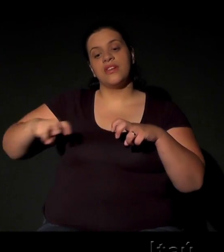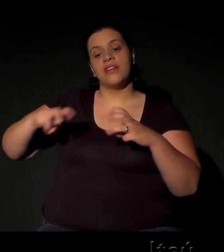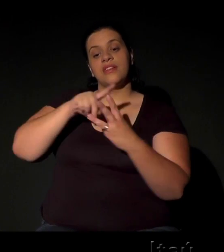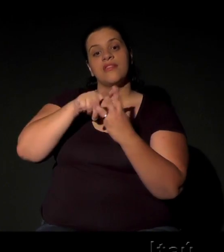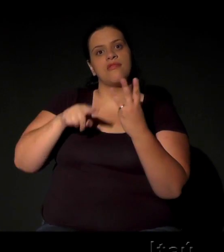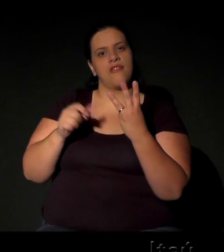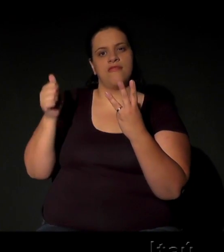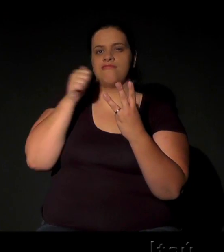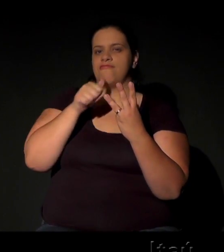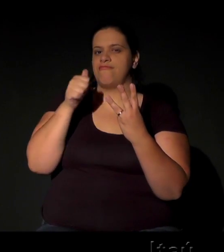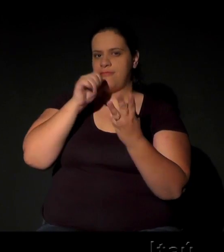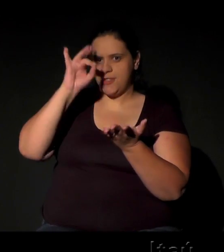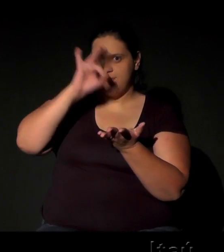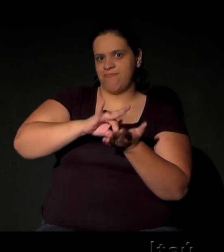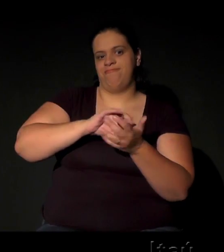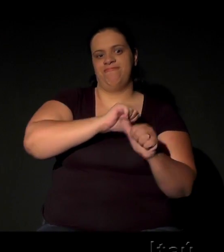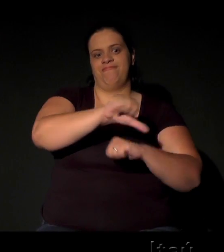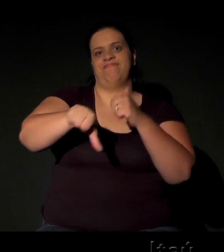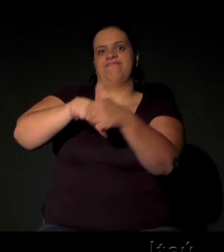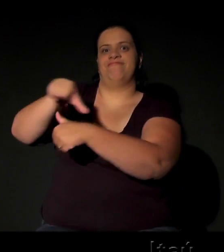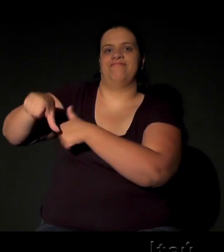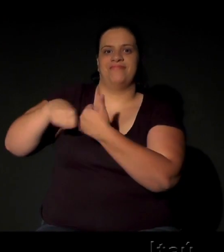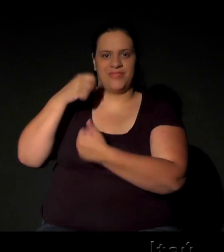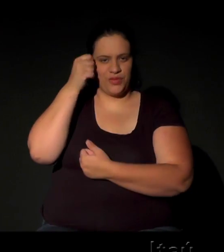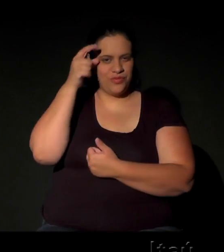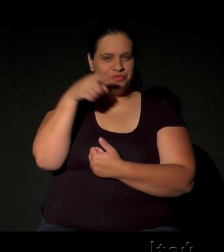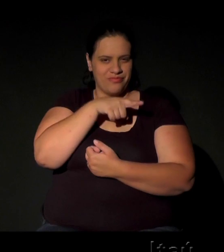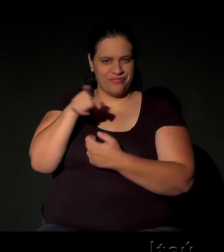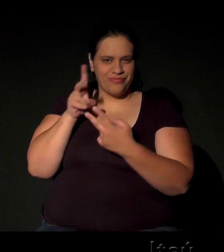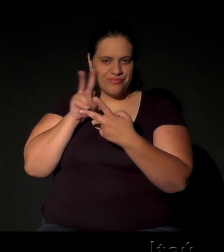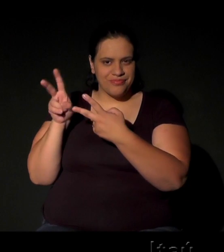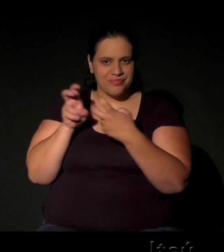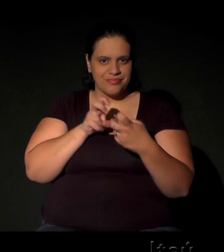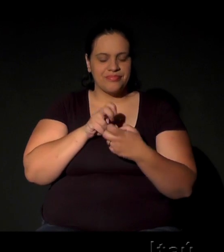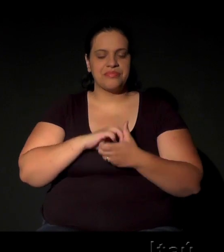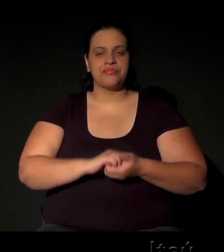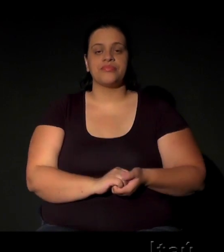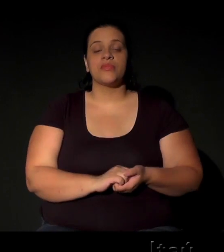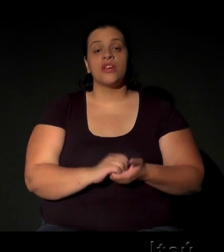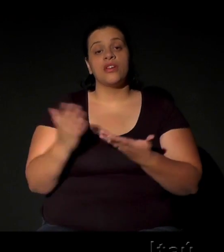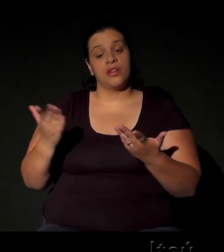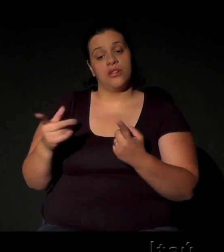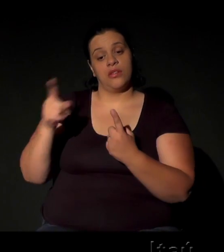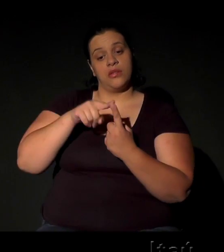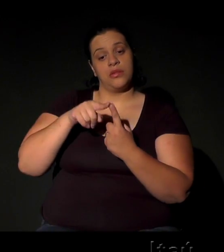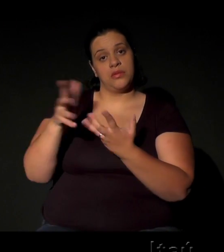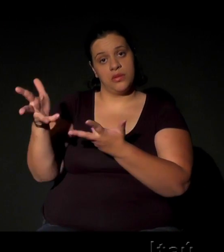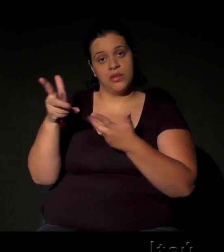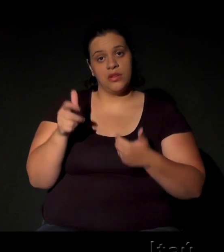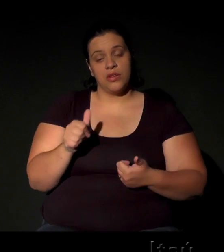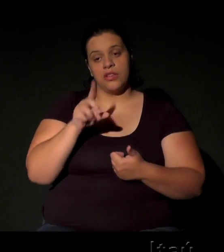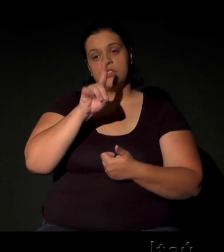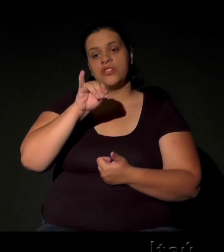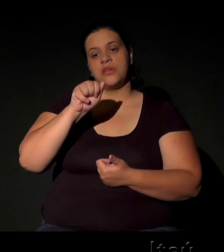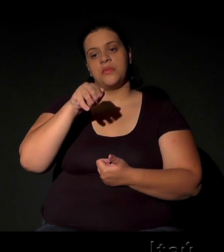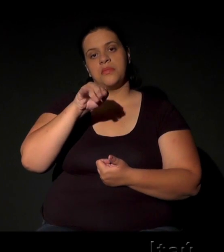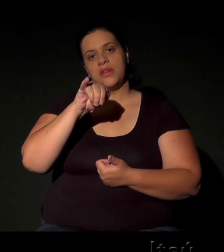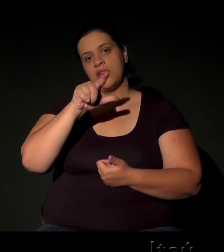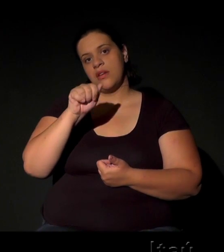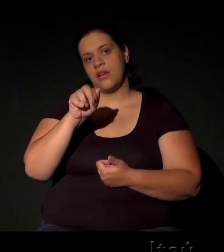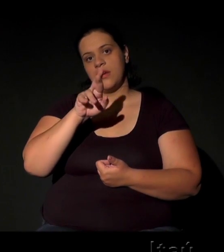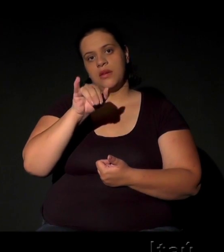de fato transformadoras na nossa Cultura como vocês vão perceber então chamar primeiro por favor a Jamila